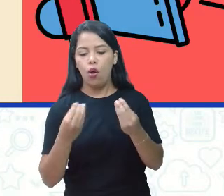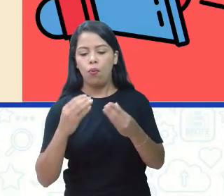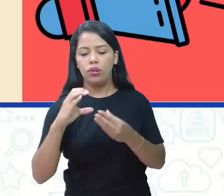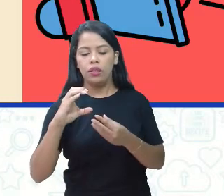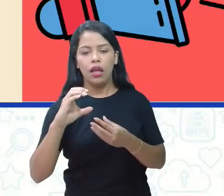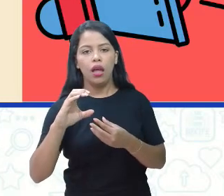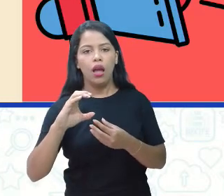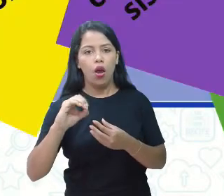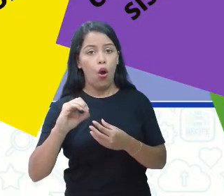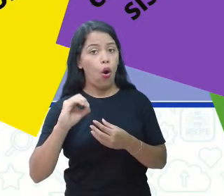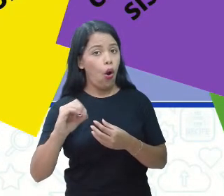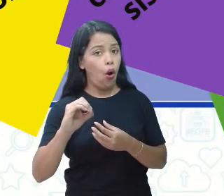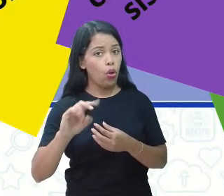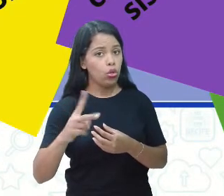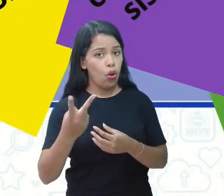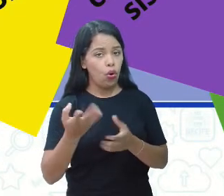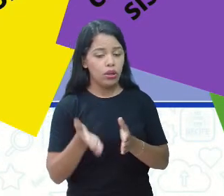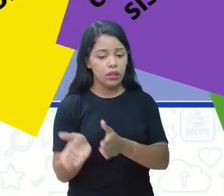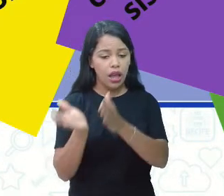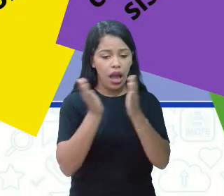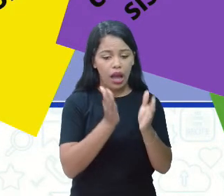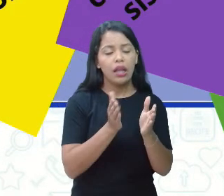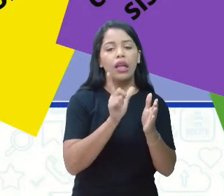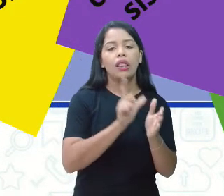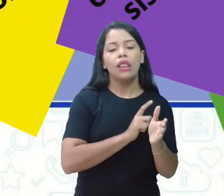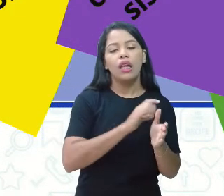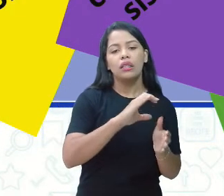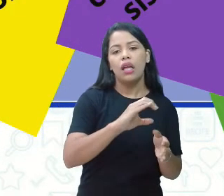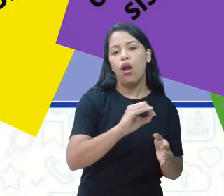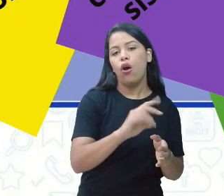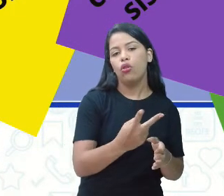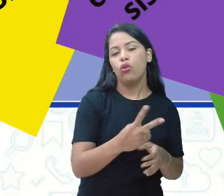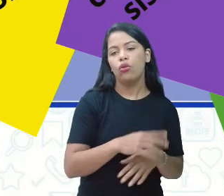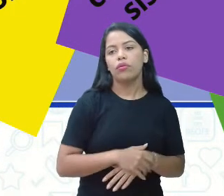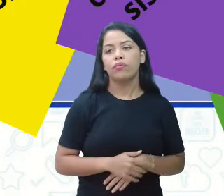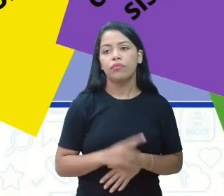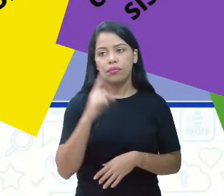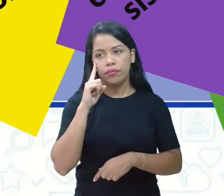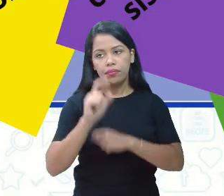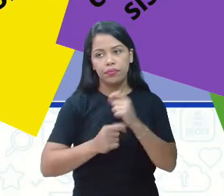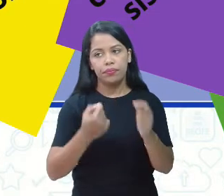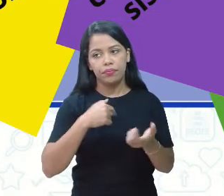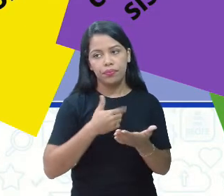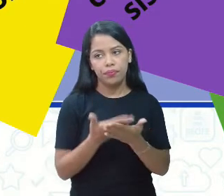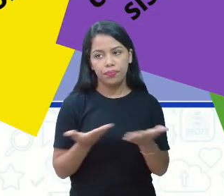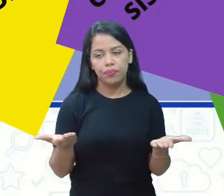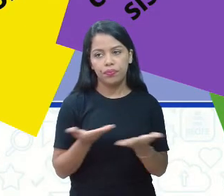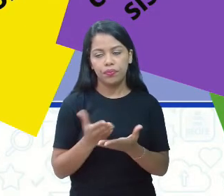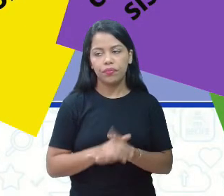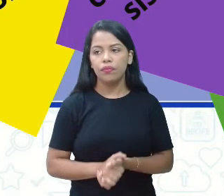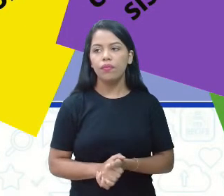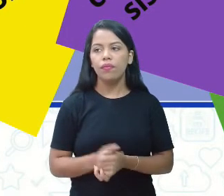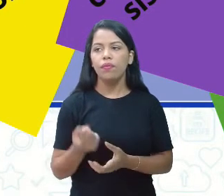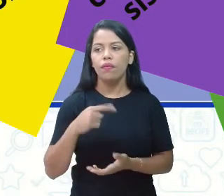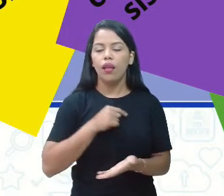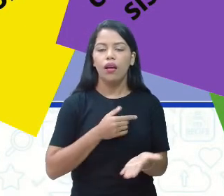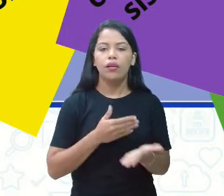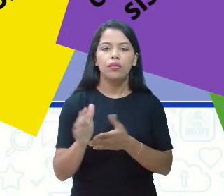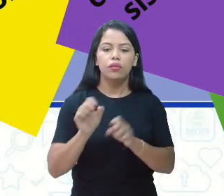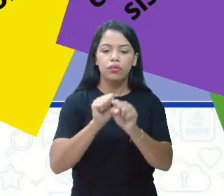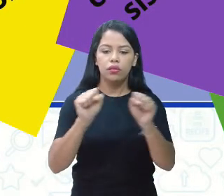O2. Então, aqui a gente está mostrando o que é que nós vamos estudar hoje. Então, nós vamos começar o